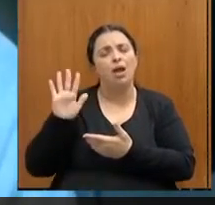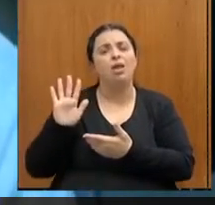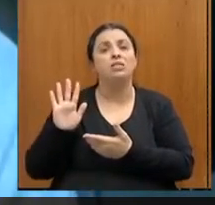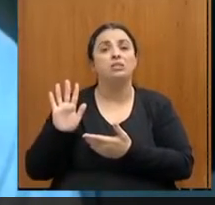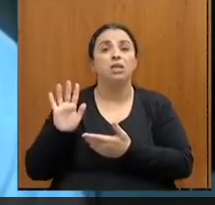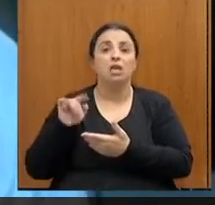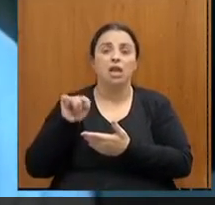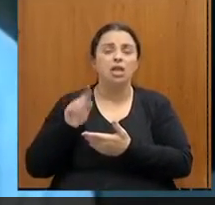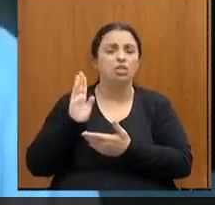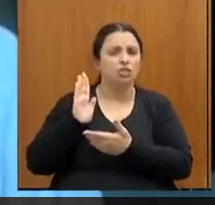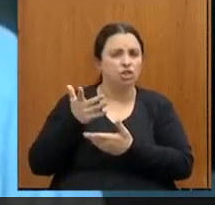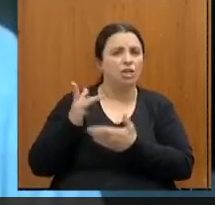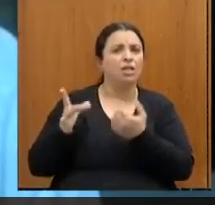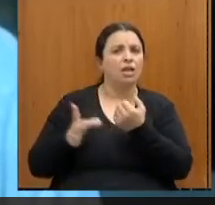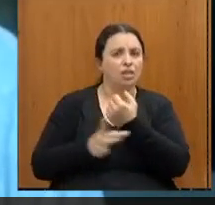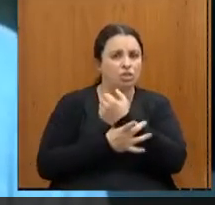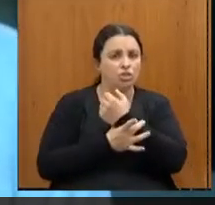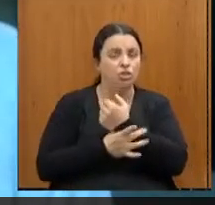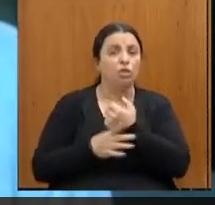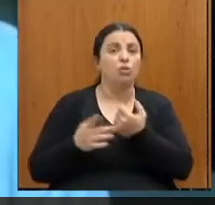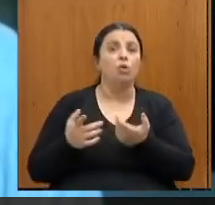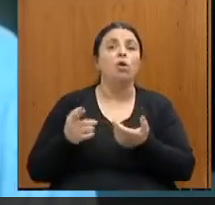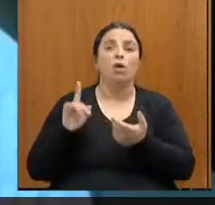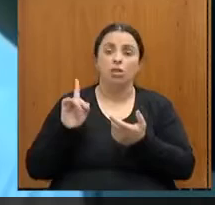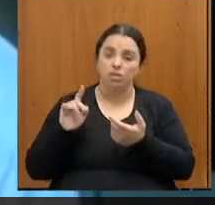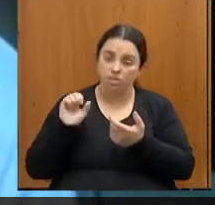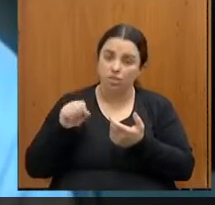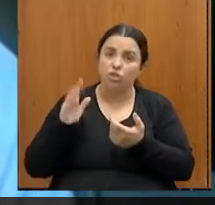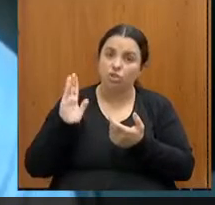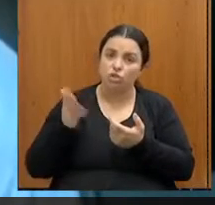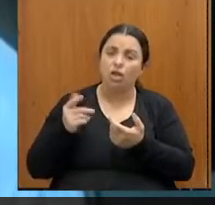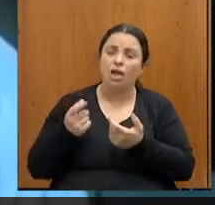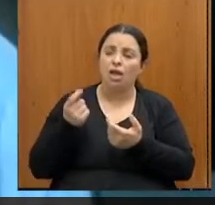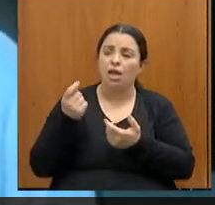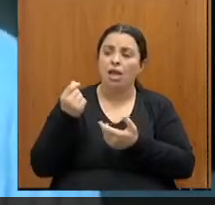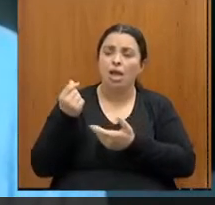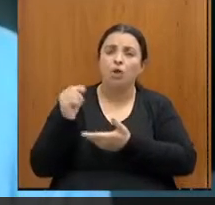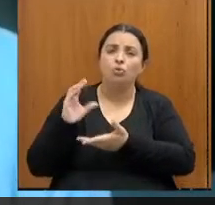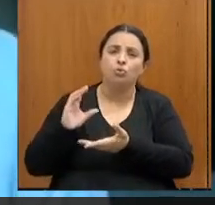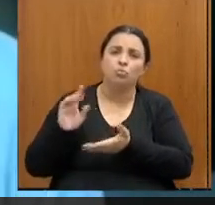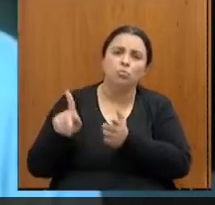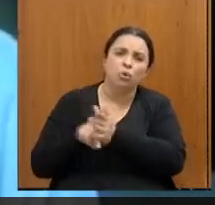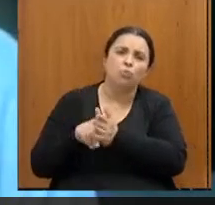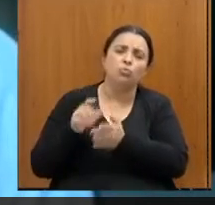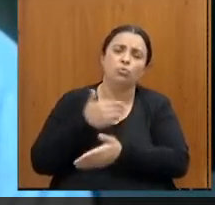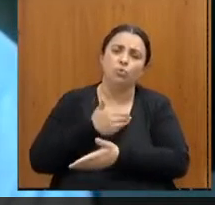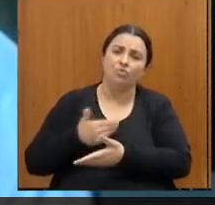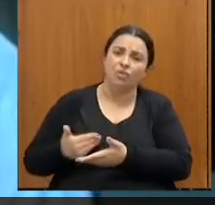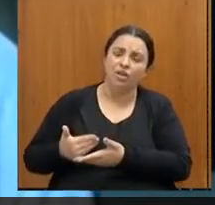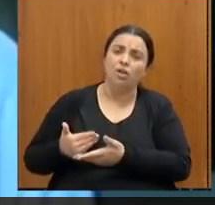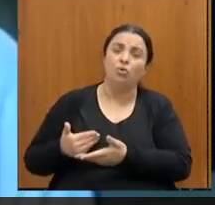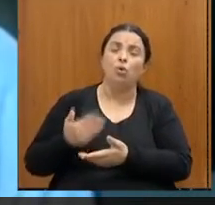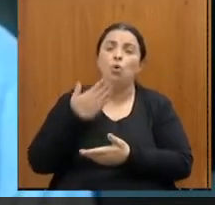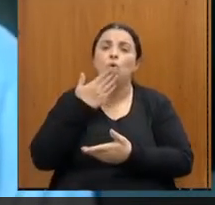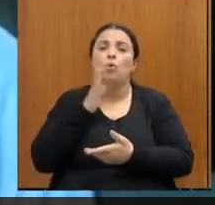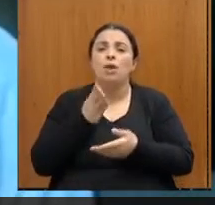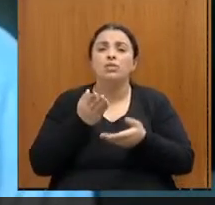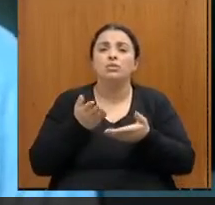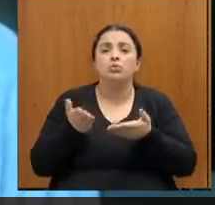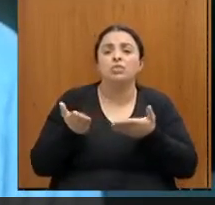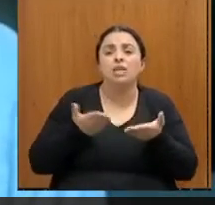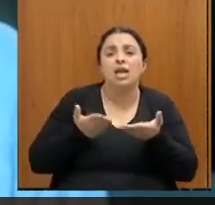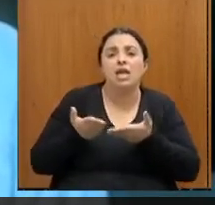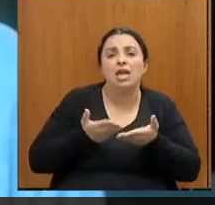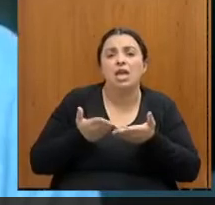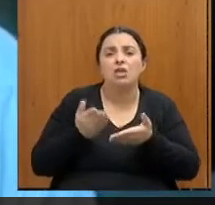ele já está garantida recurso do Governo do Estado Quais são os eixos de investimento é com este recurso para